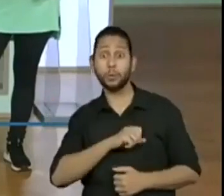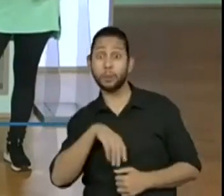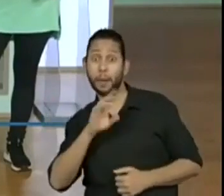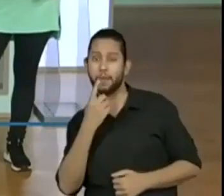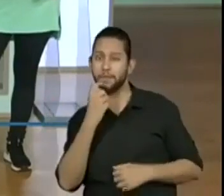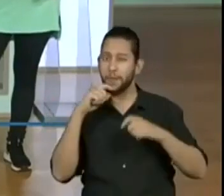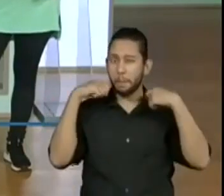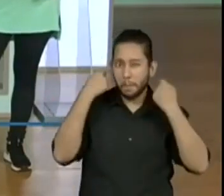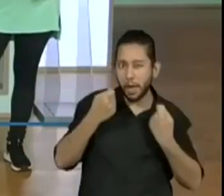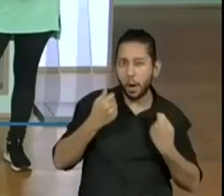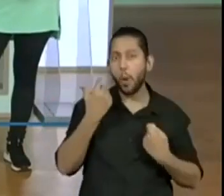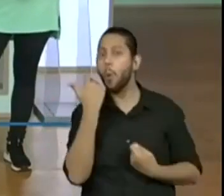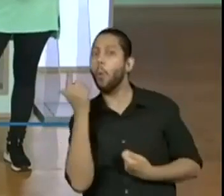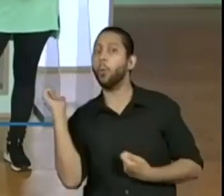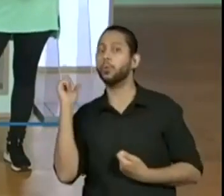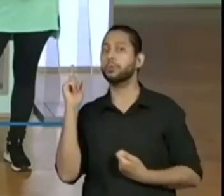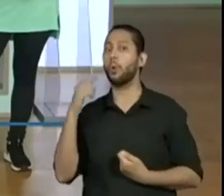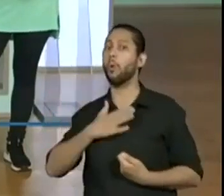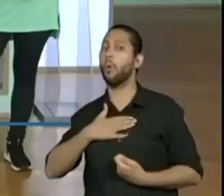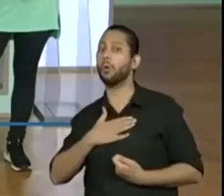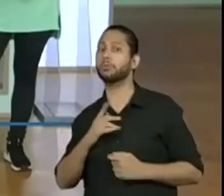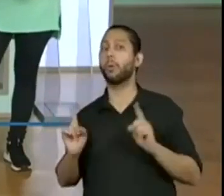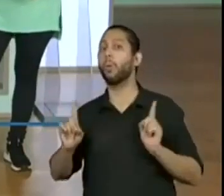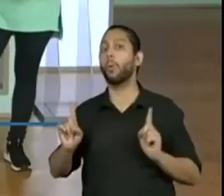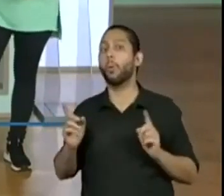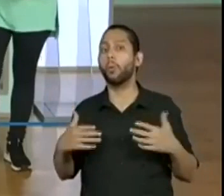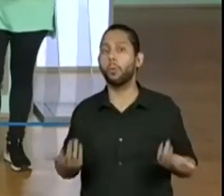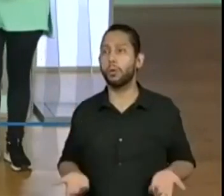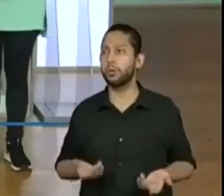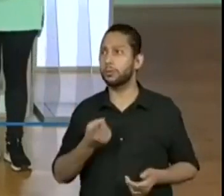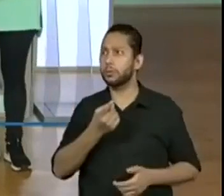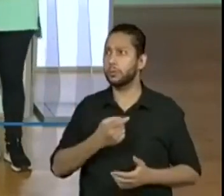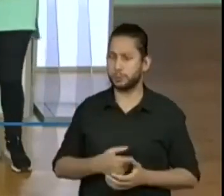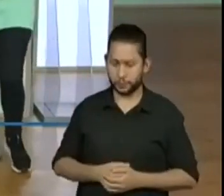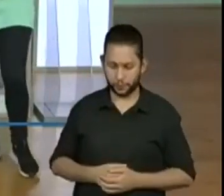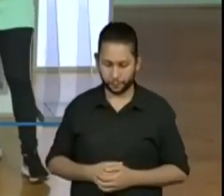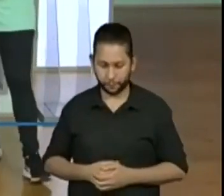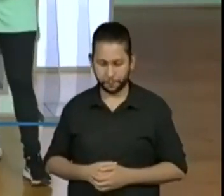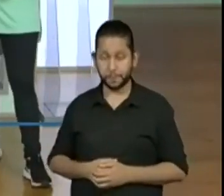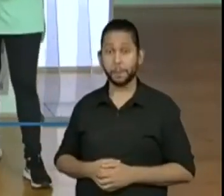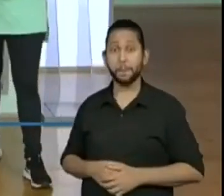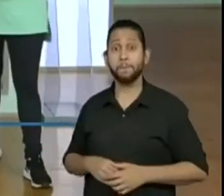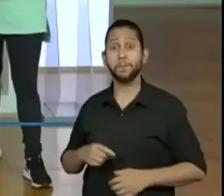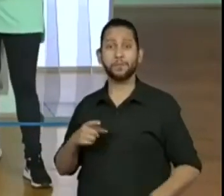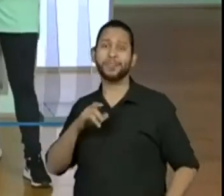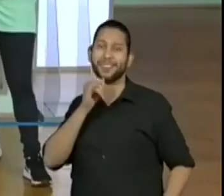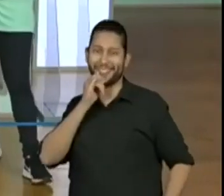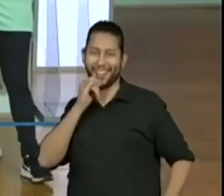gostam de outro? Qual será? Eu vi que teve gente que colocou aí, deu a